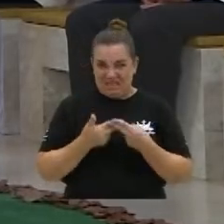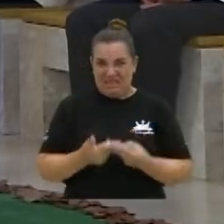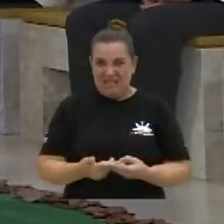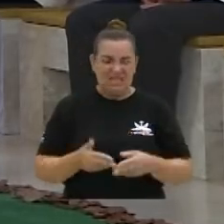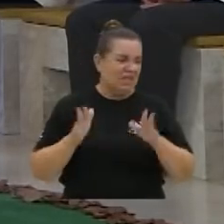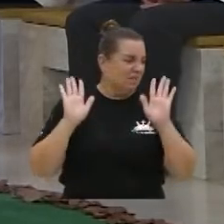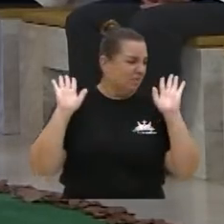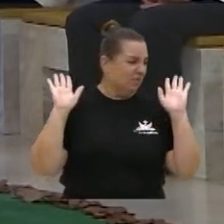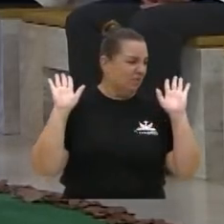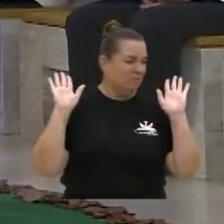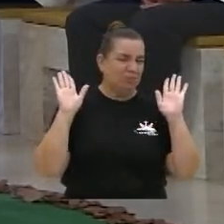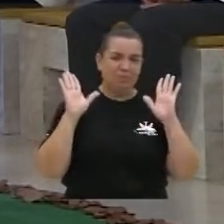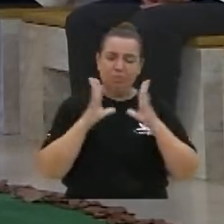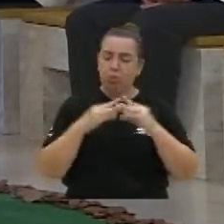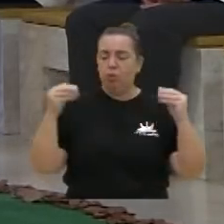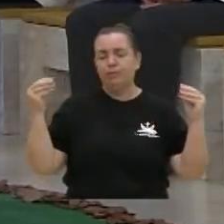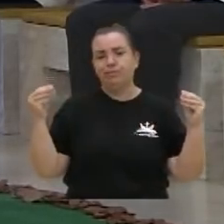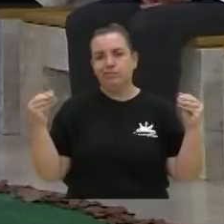Já se esgotou.